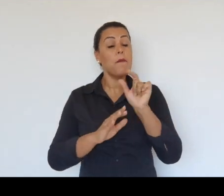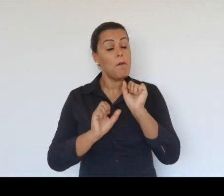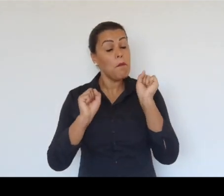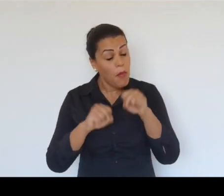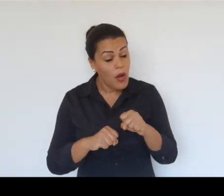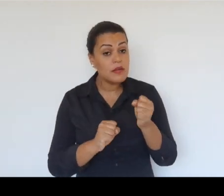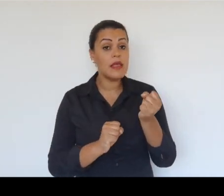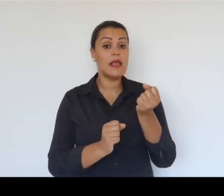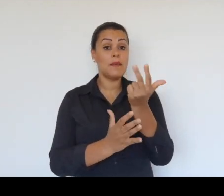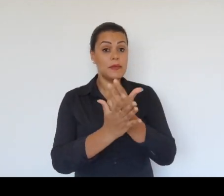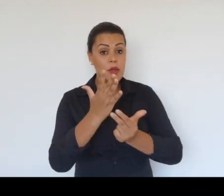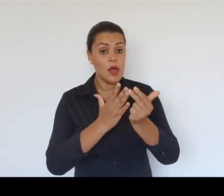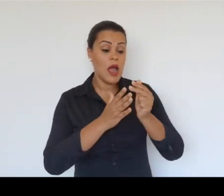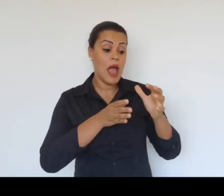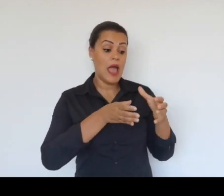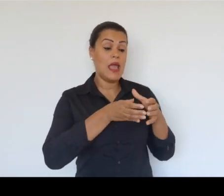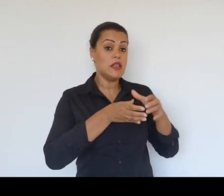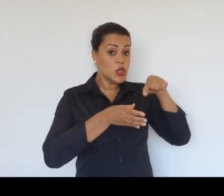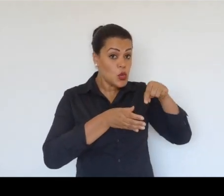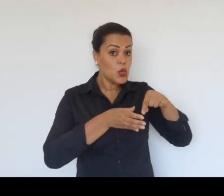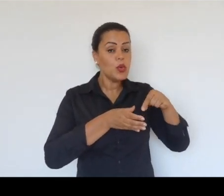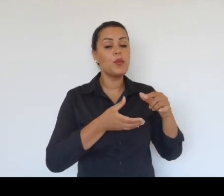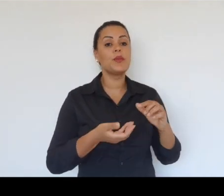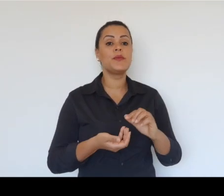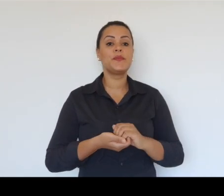com essa população.